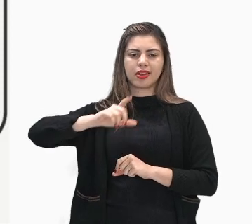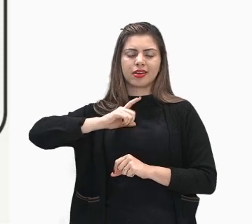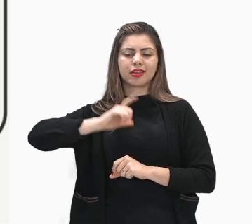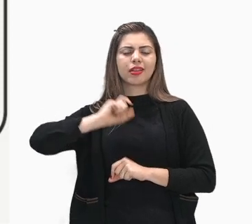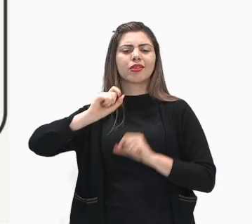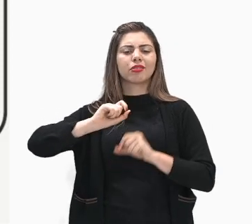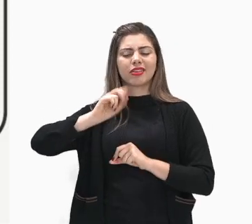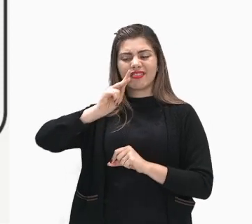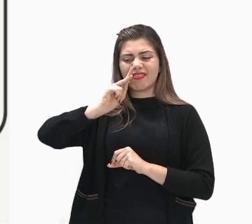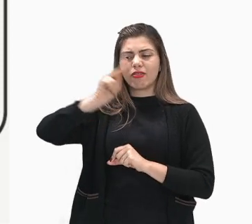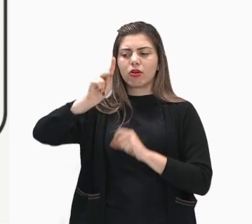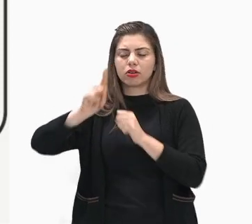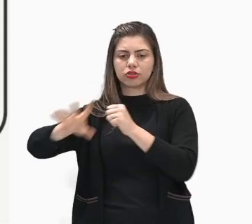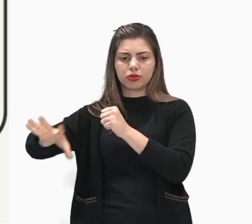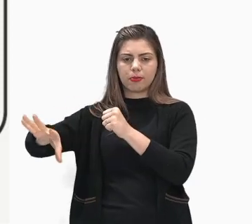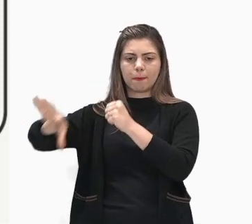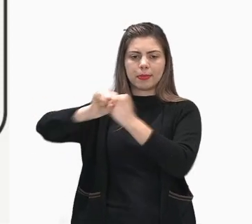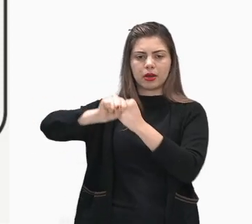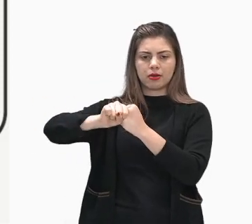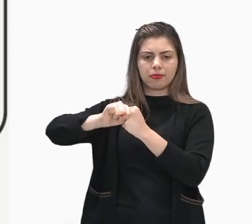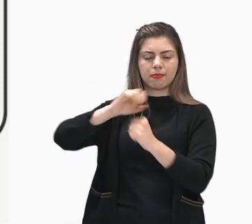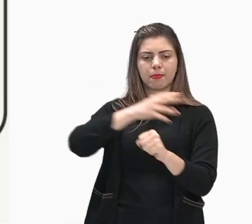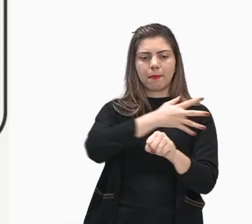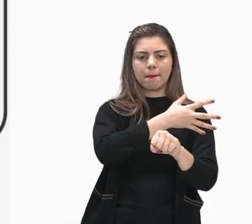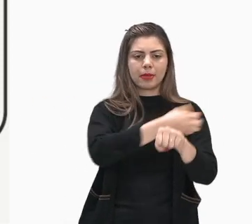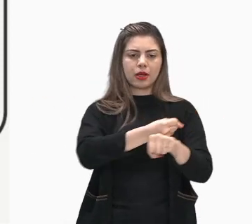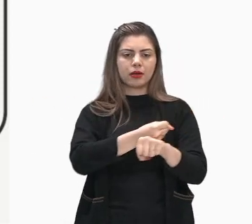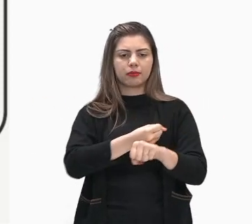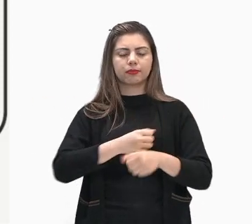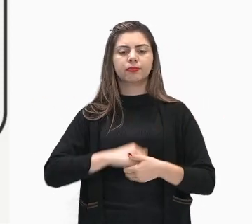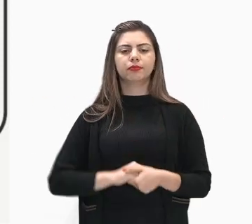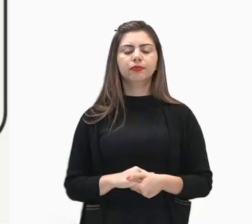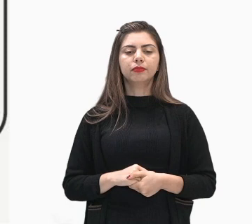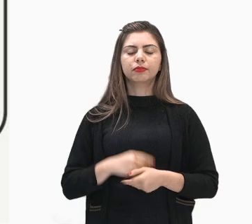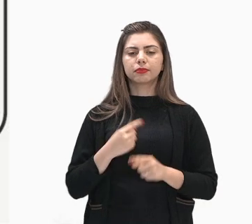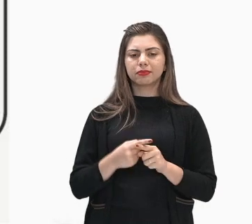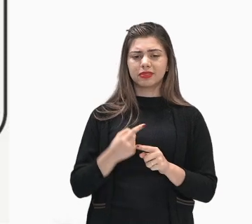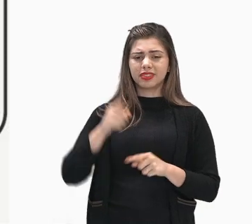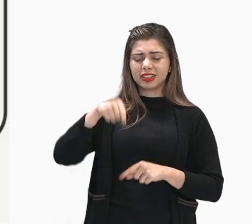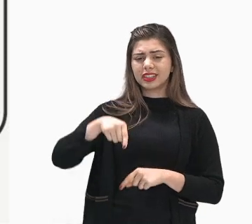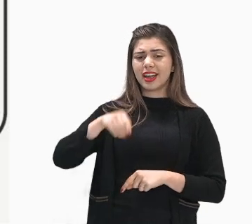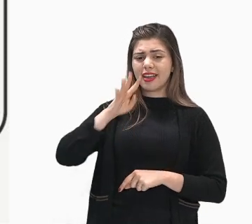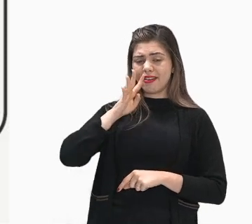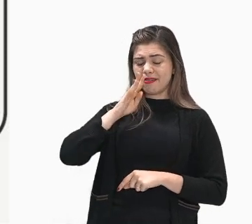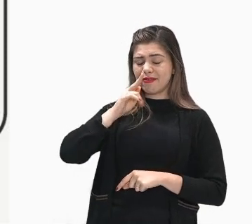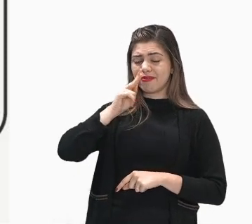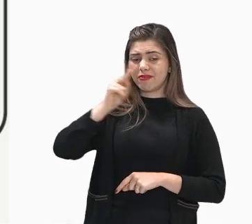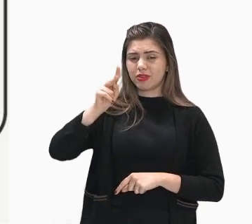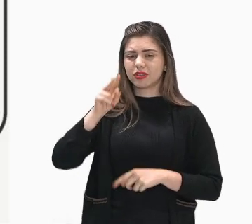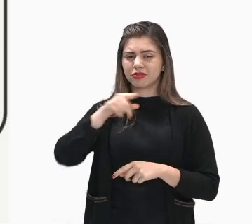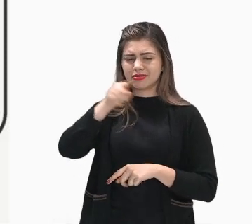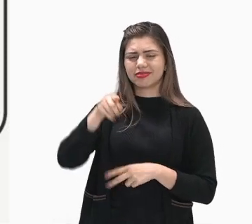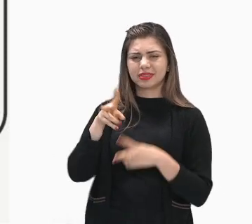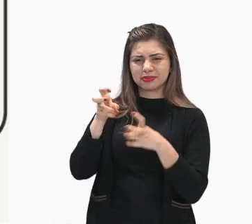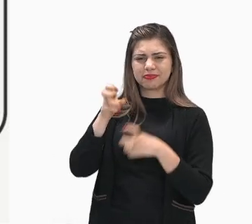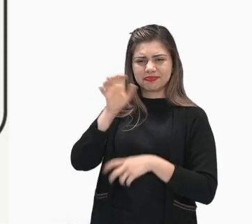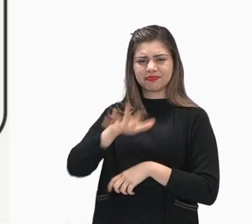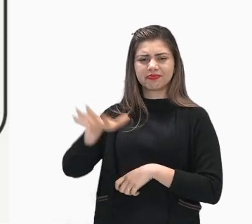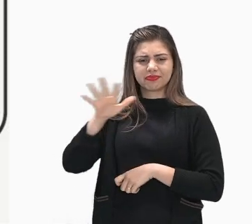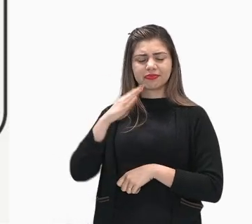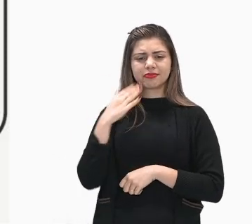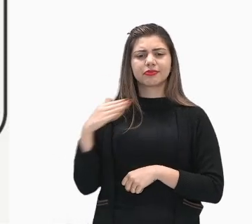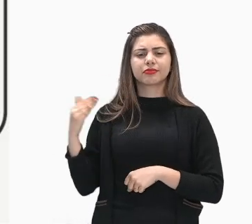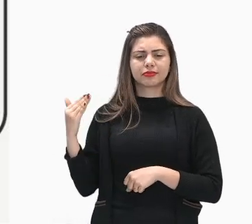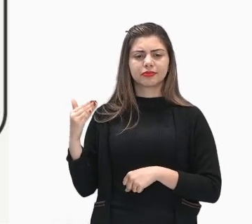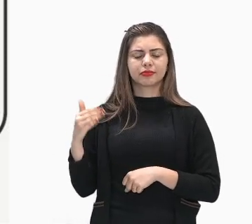maior intensidade, porque a concentração das linhas de indução é maior conforme você pode observar na figura. Então, o